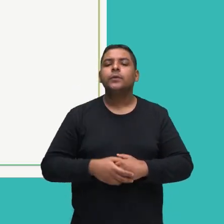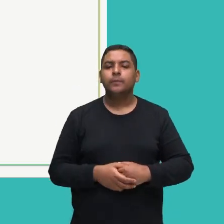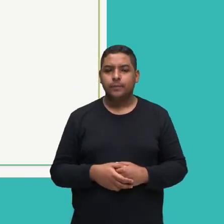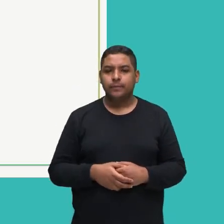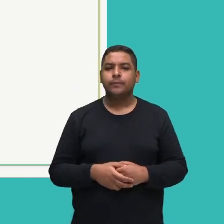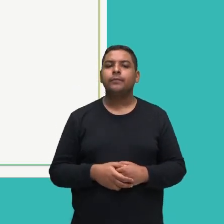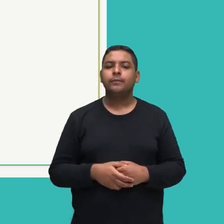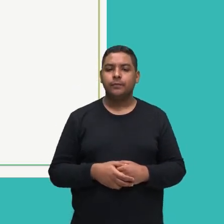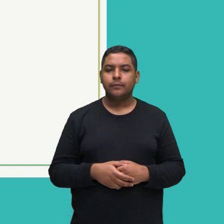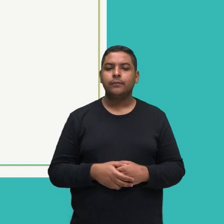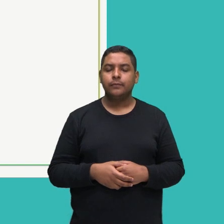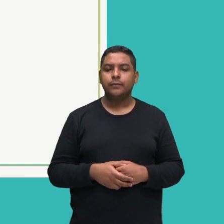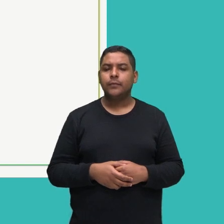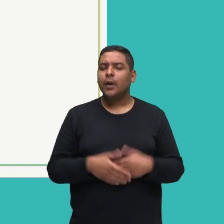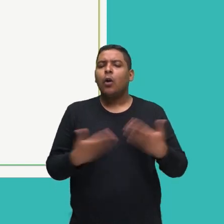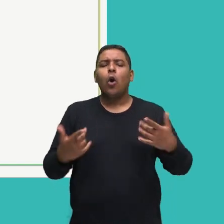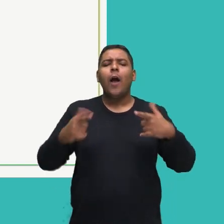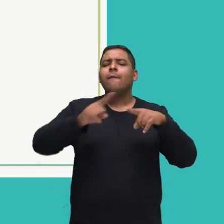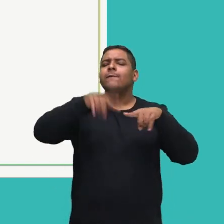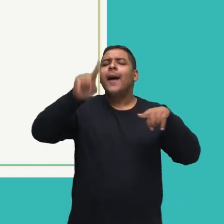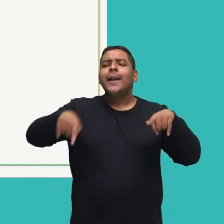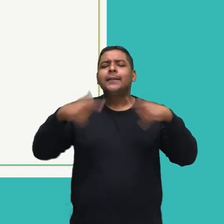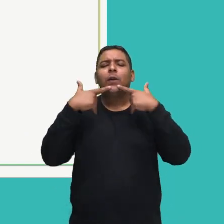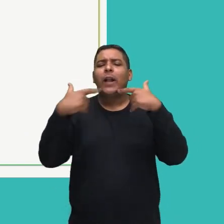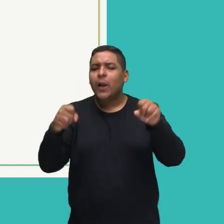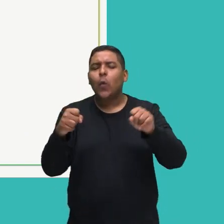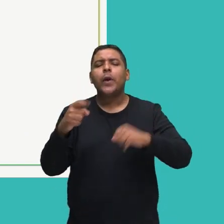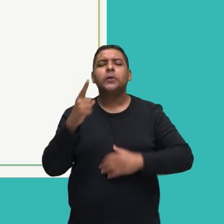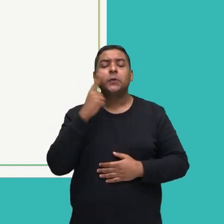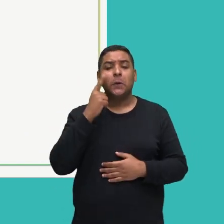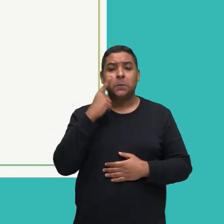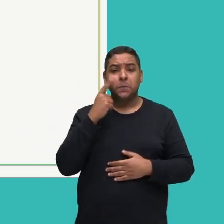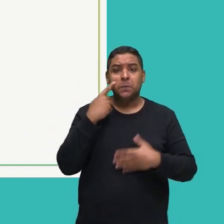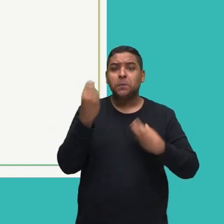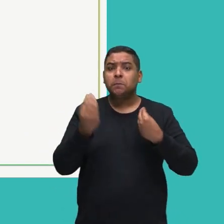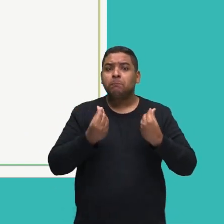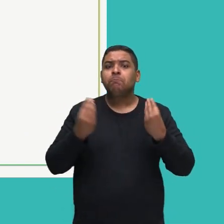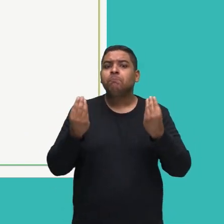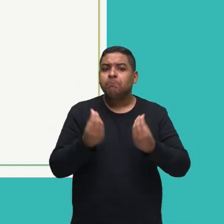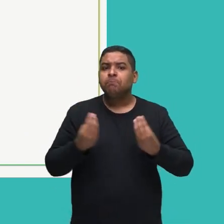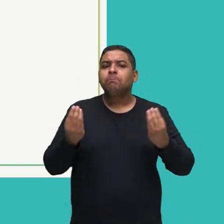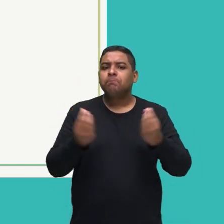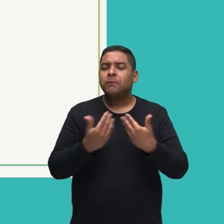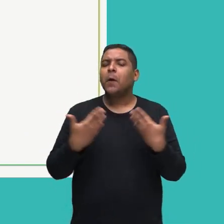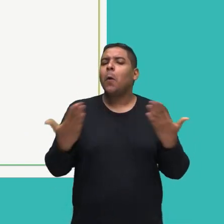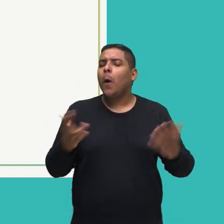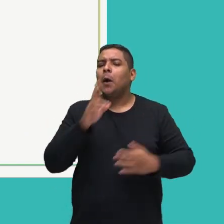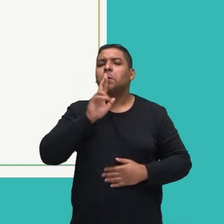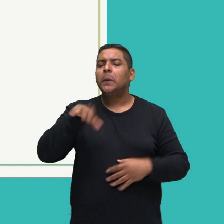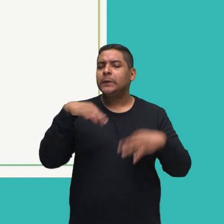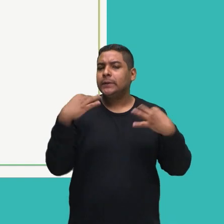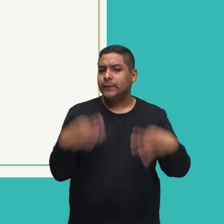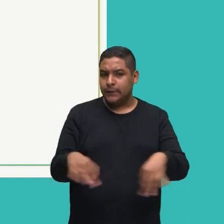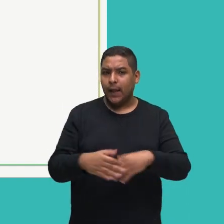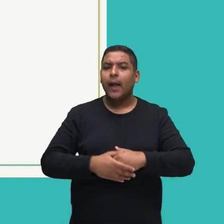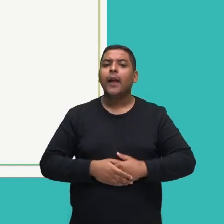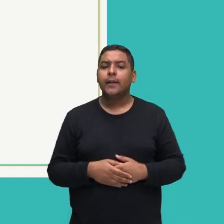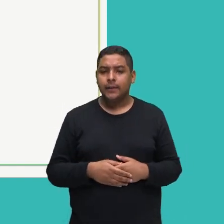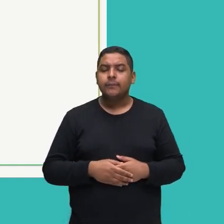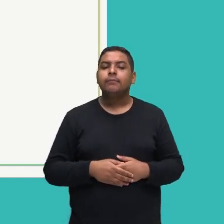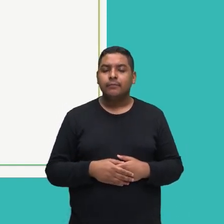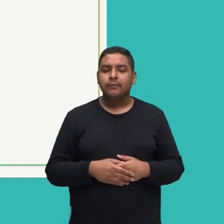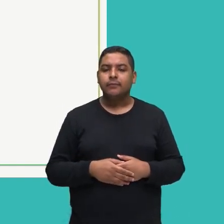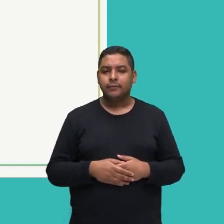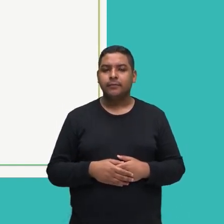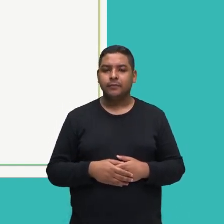cabreiro, né? Qual é a variação linguística que a gente pode estar apontando aí para a palavra cabreiro? Resultado,